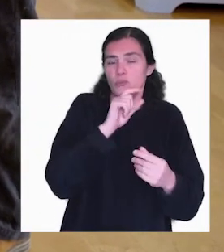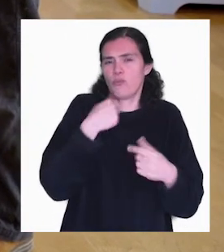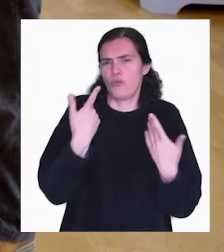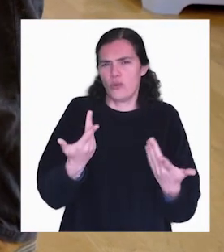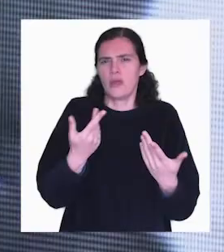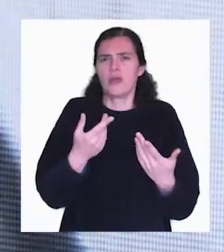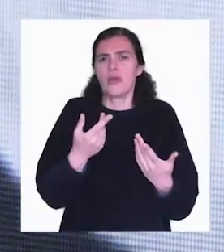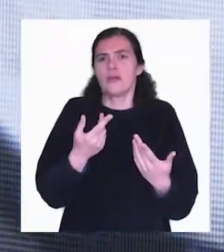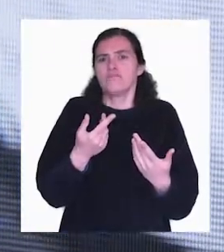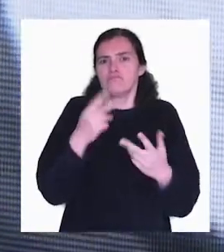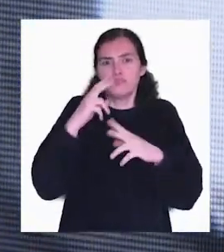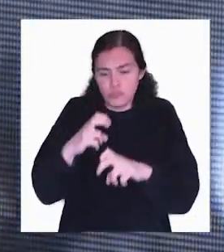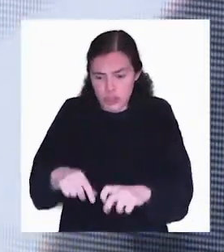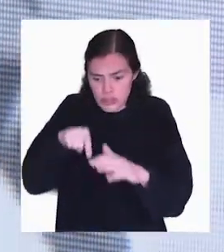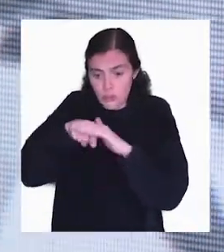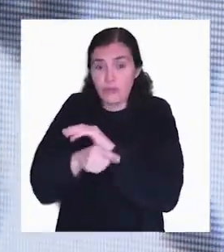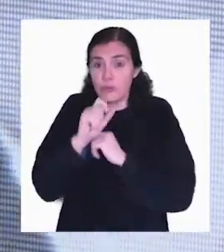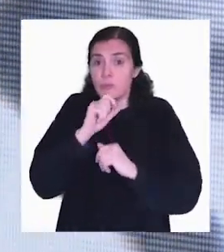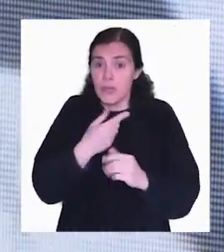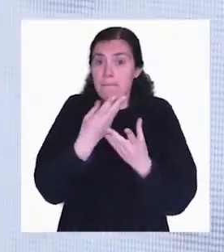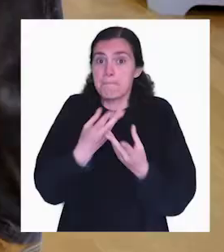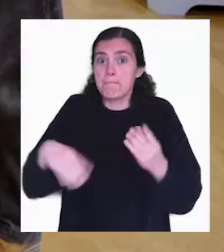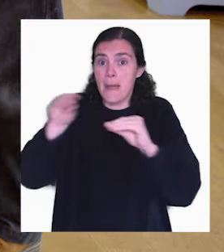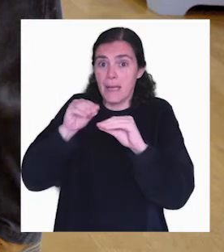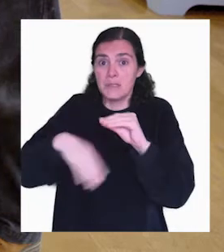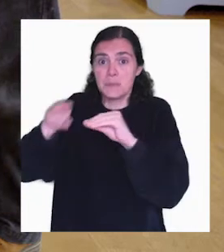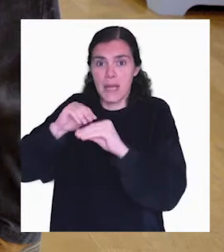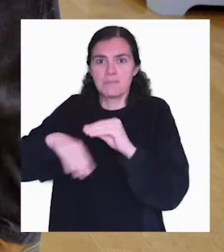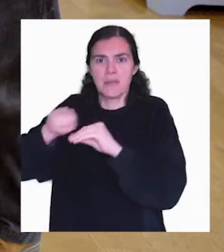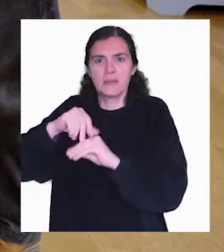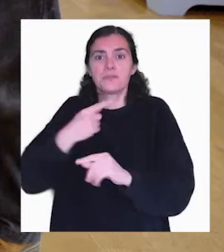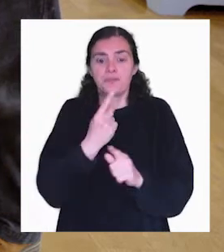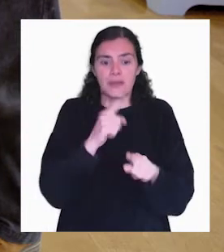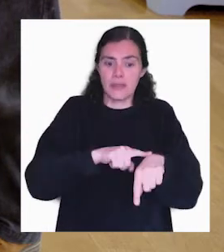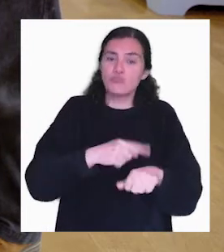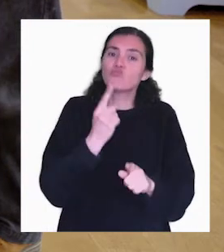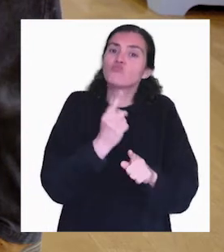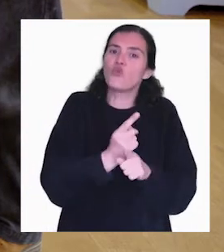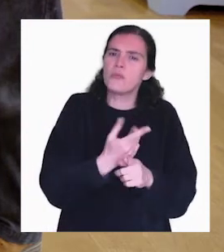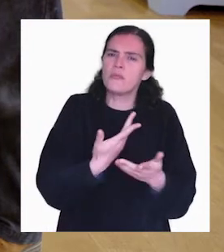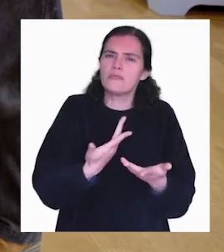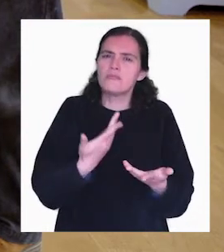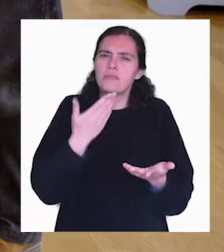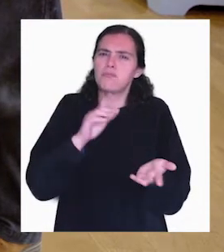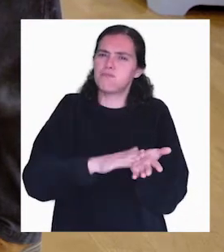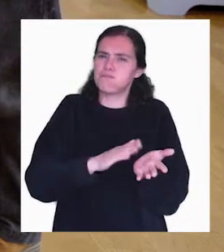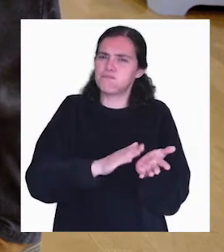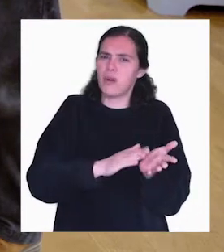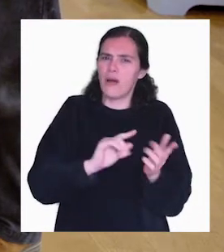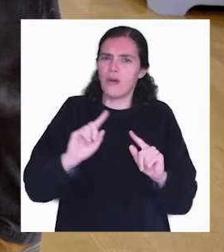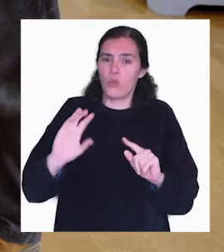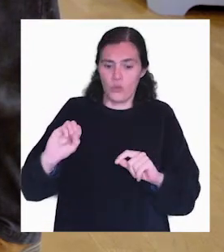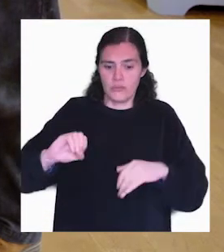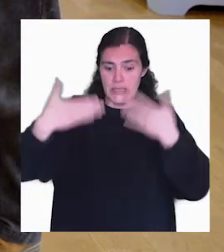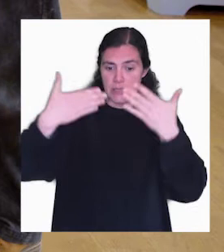uma pesquisa mais profunda e que ao mesmo tempo nos provou que quando no início se a